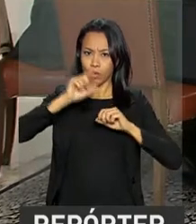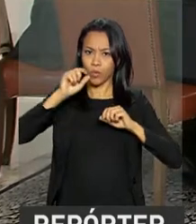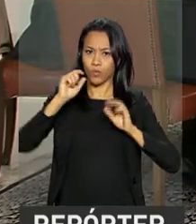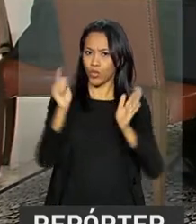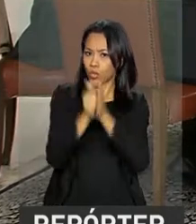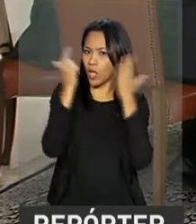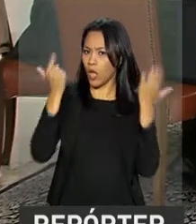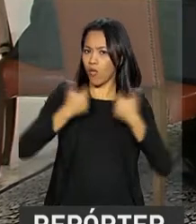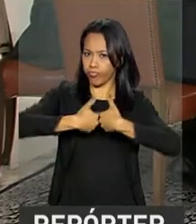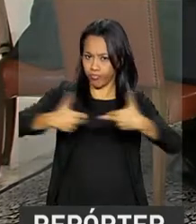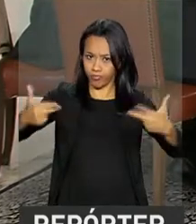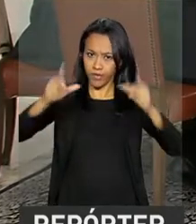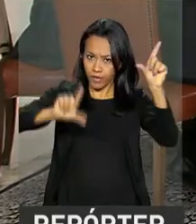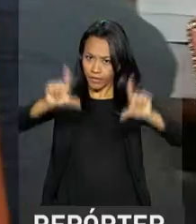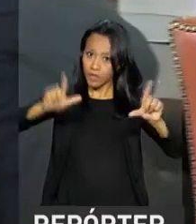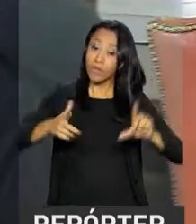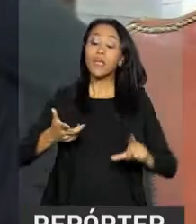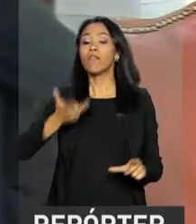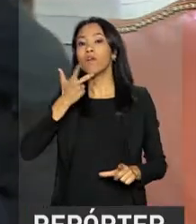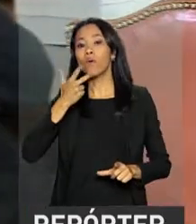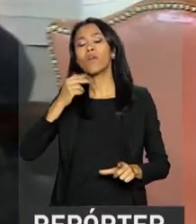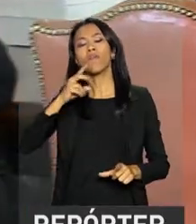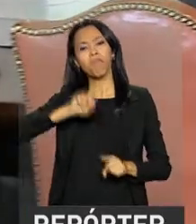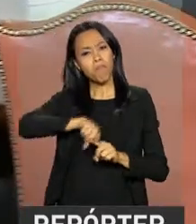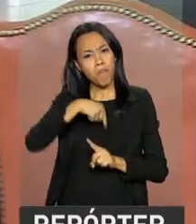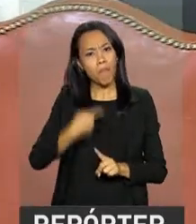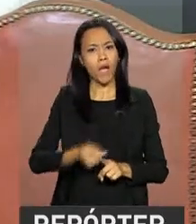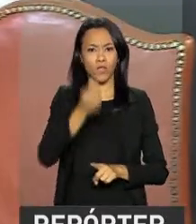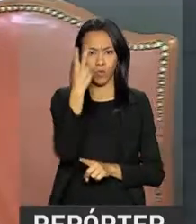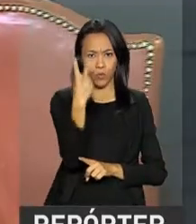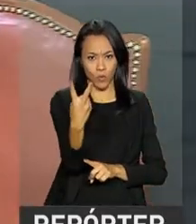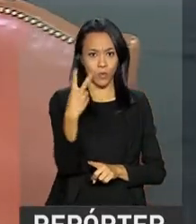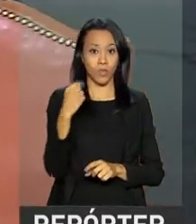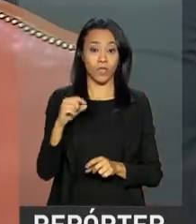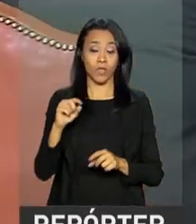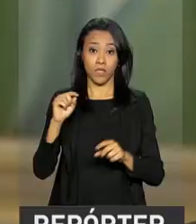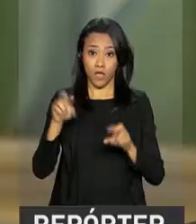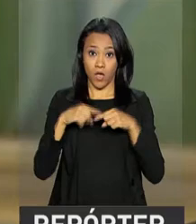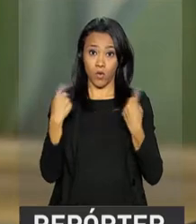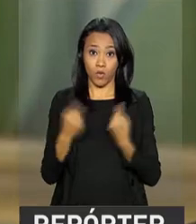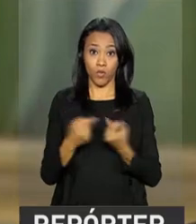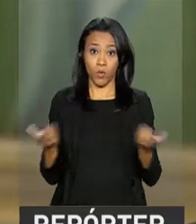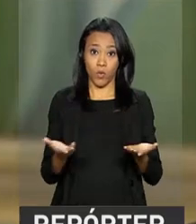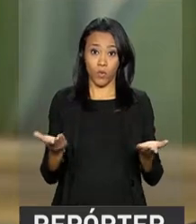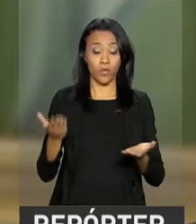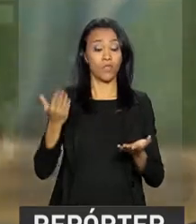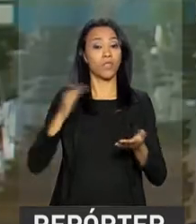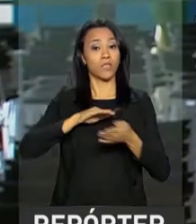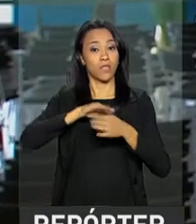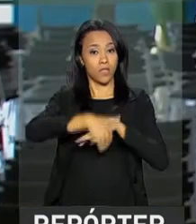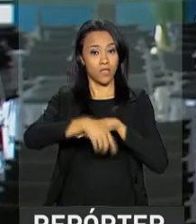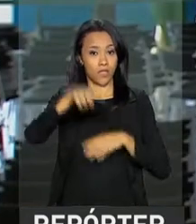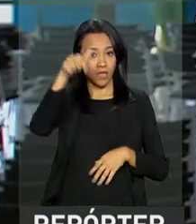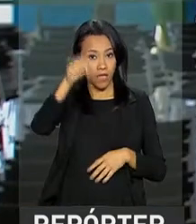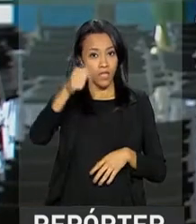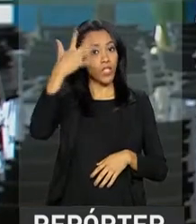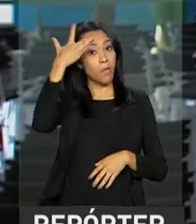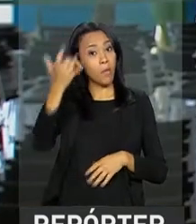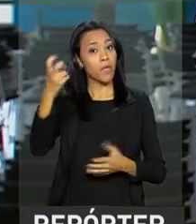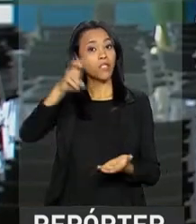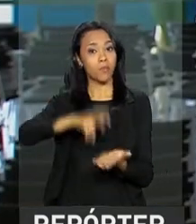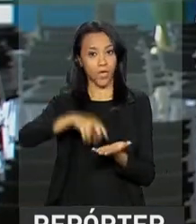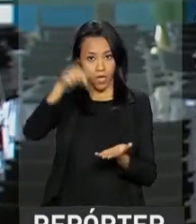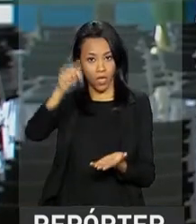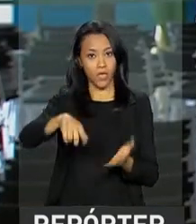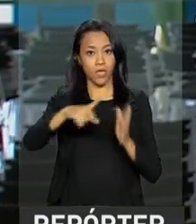o vão ser feitas mais duas reuniões mais sete da noite de hoje e outra amanhã pela manhã aqui no